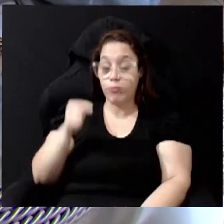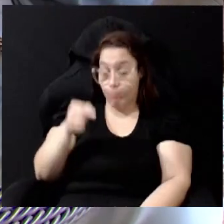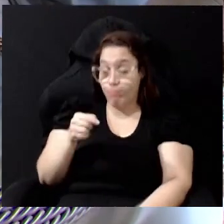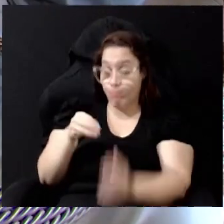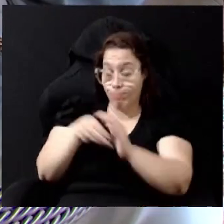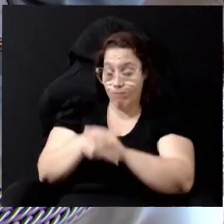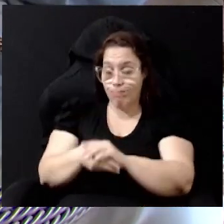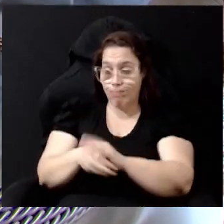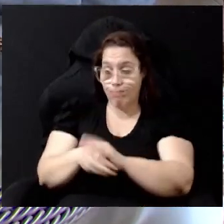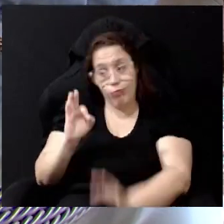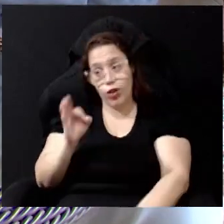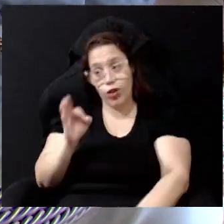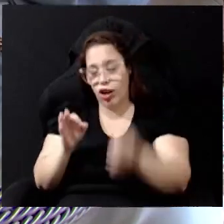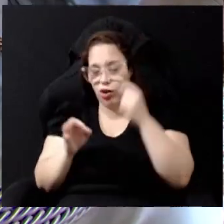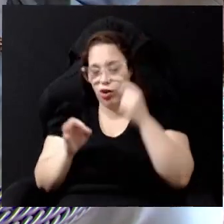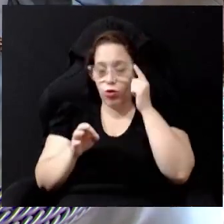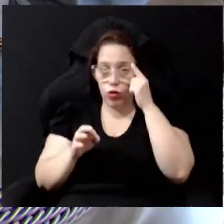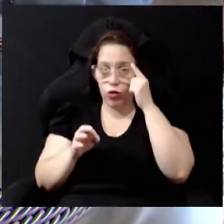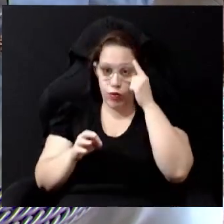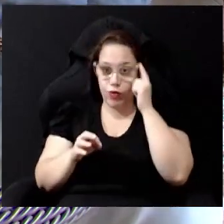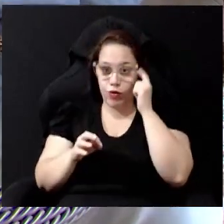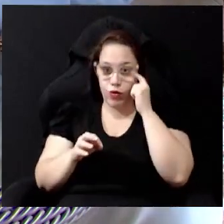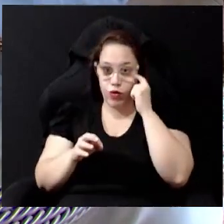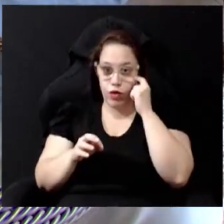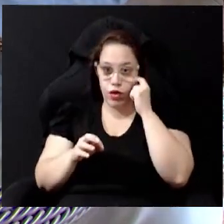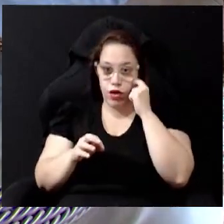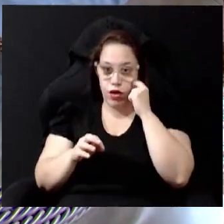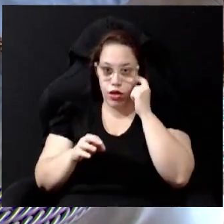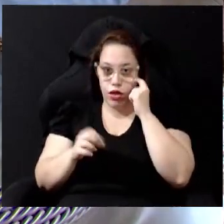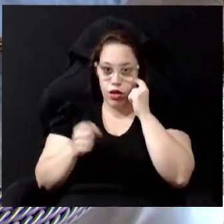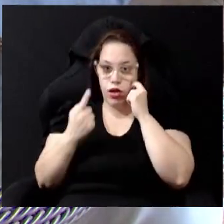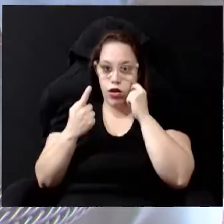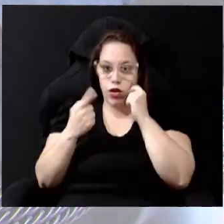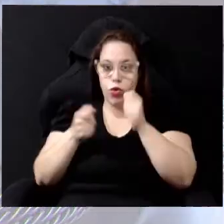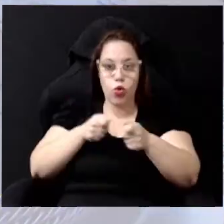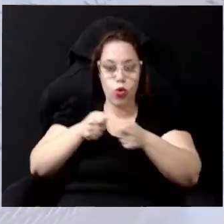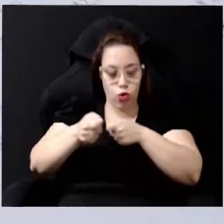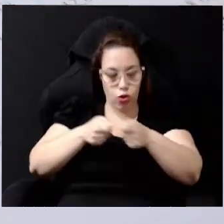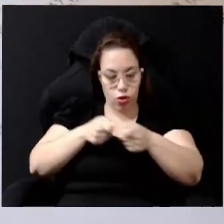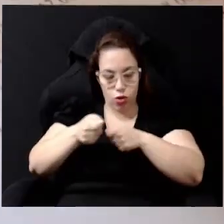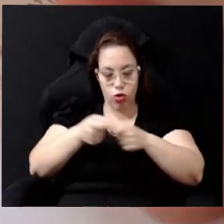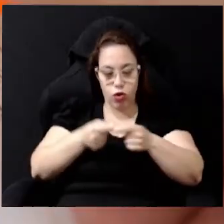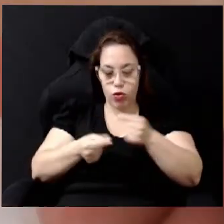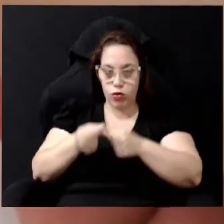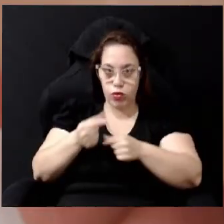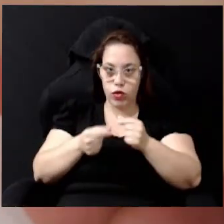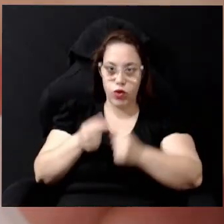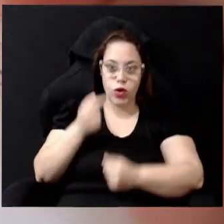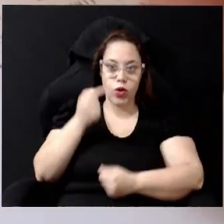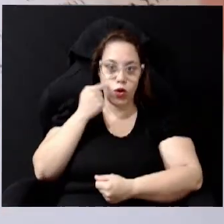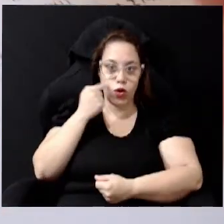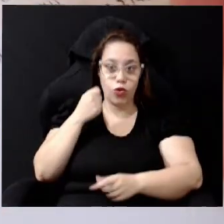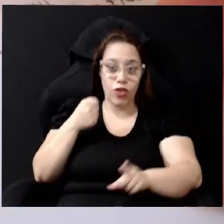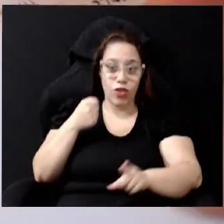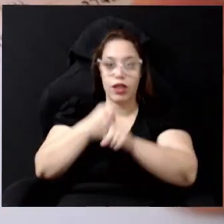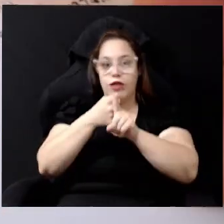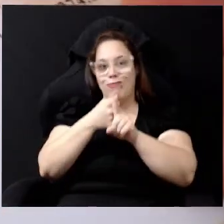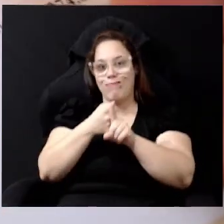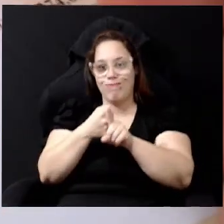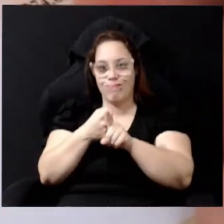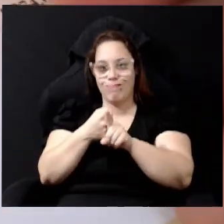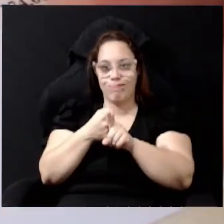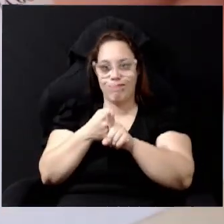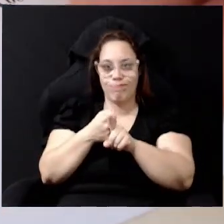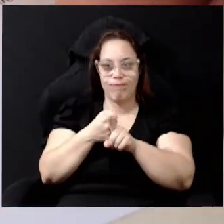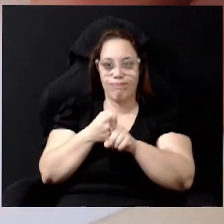ideal é que ela primeiro organiza as suas finanças, vê o que isso está impactando no